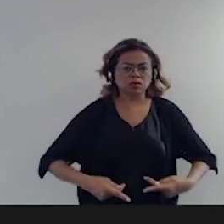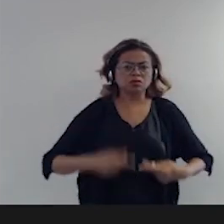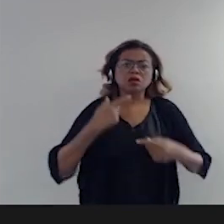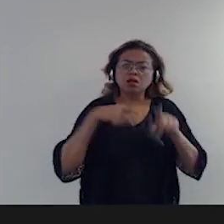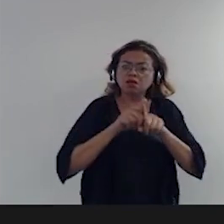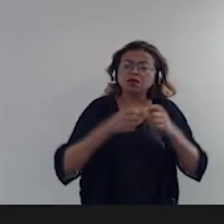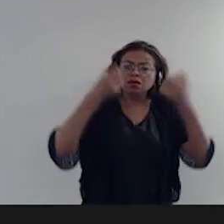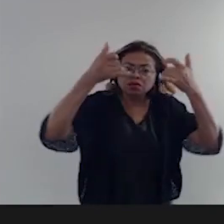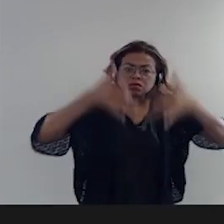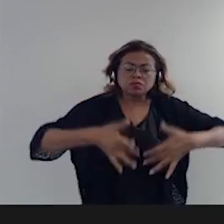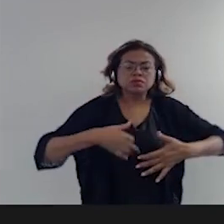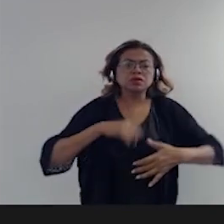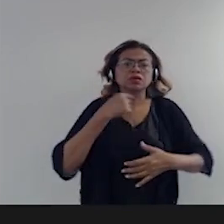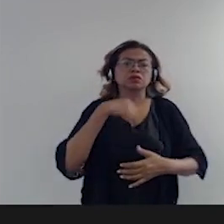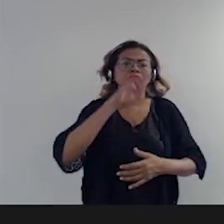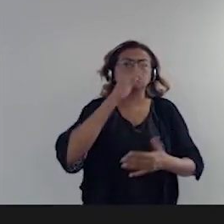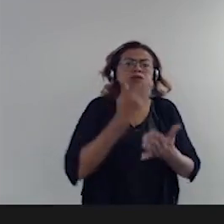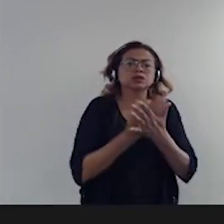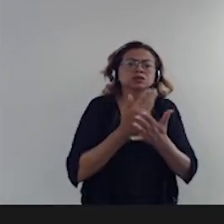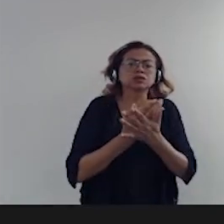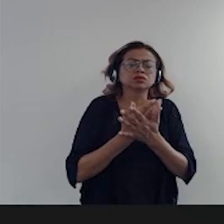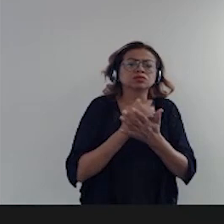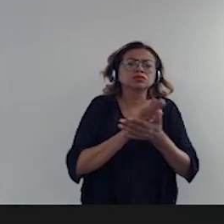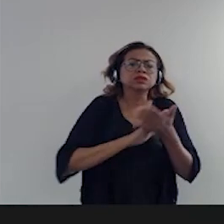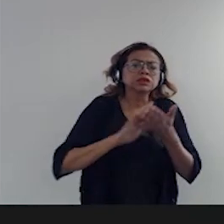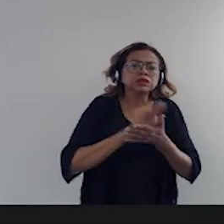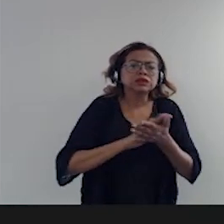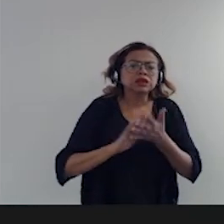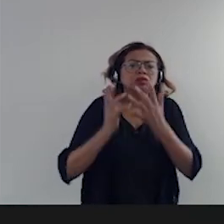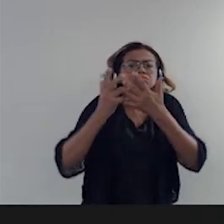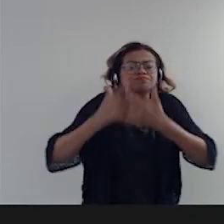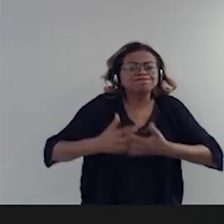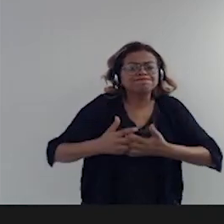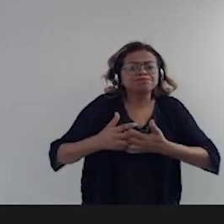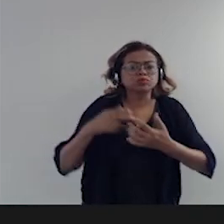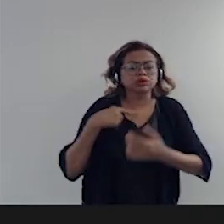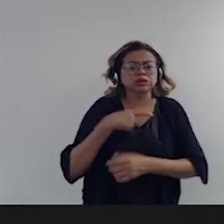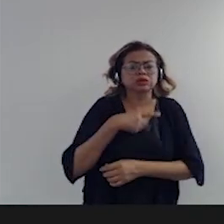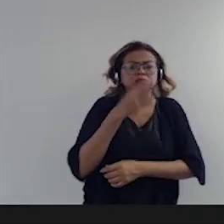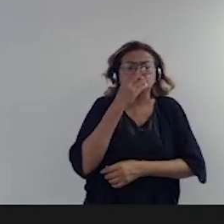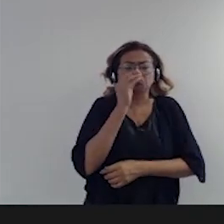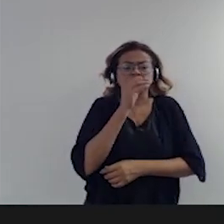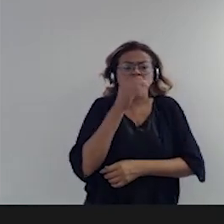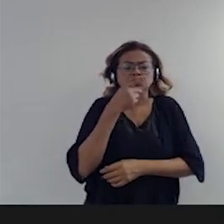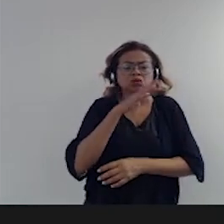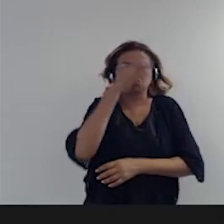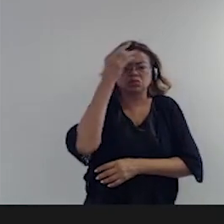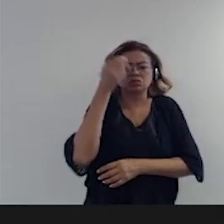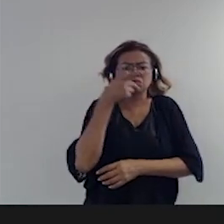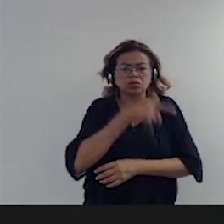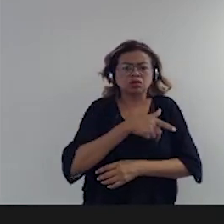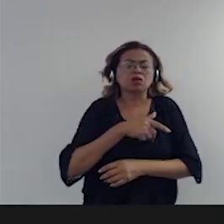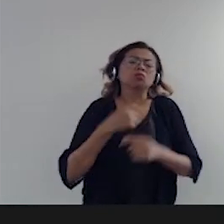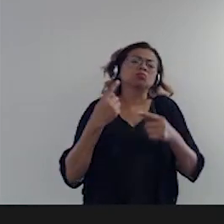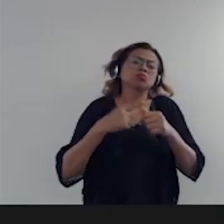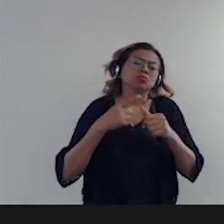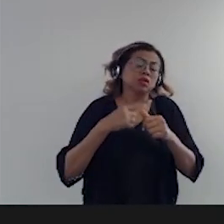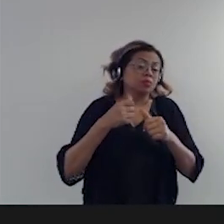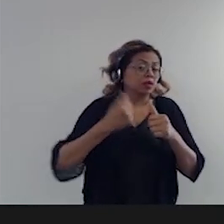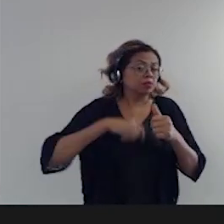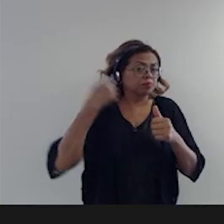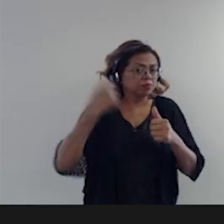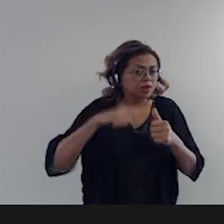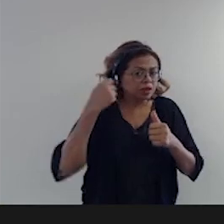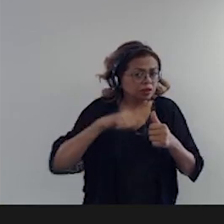que eu acredito, né? É que nada funcionará se nós não colocássemos os direitos humanos no centro